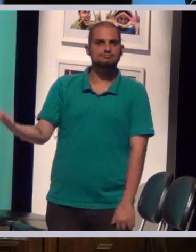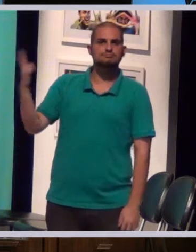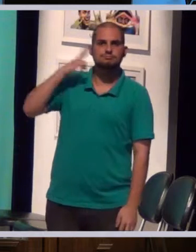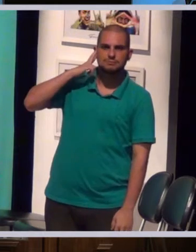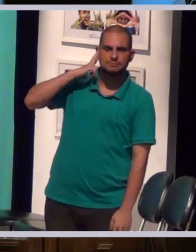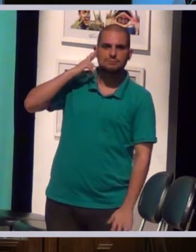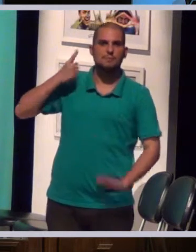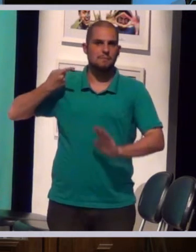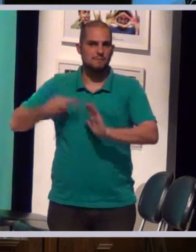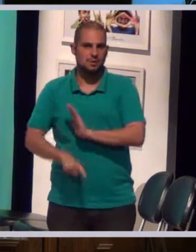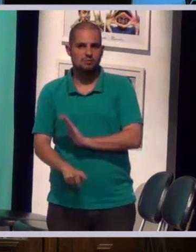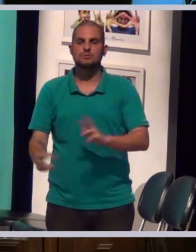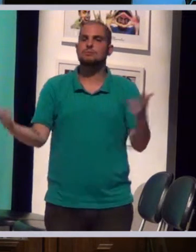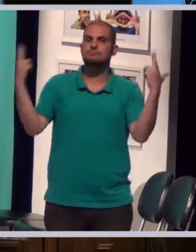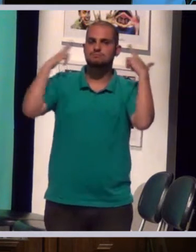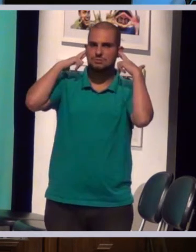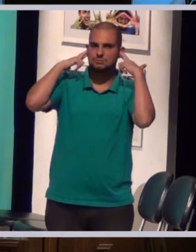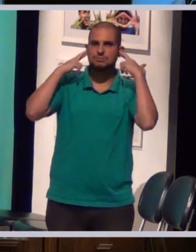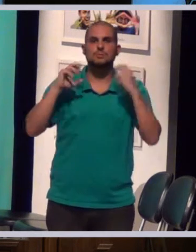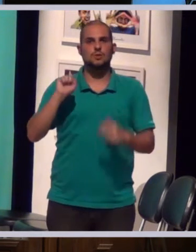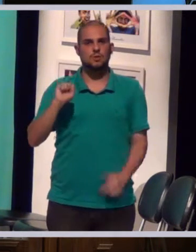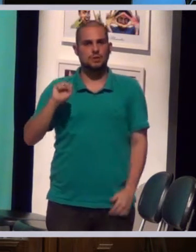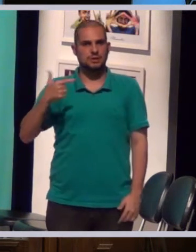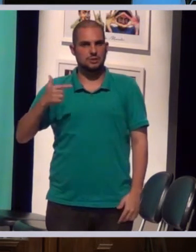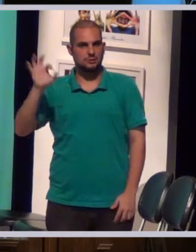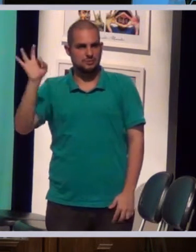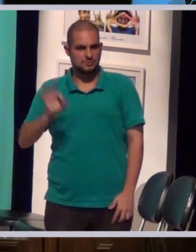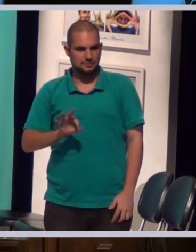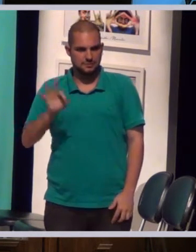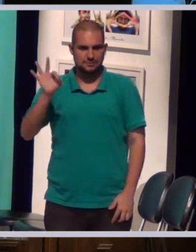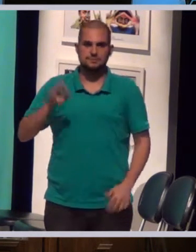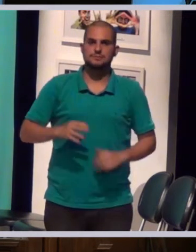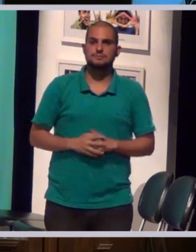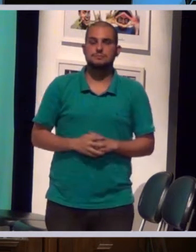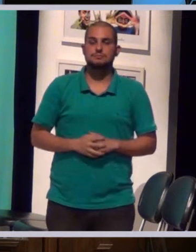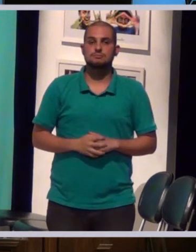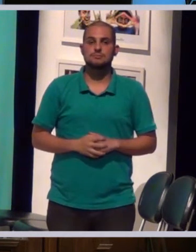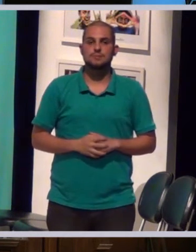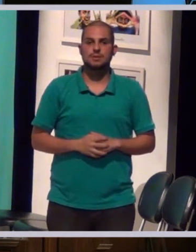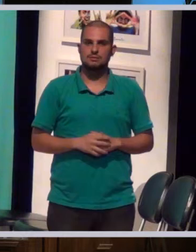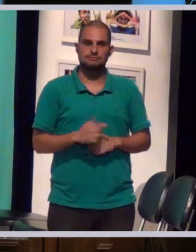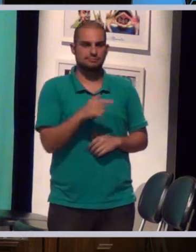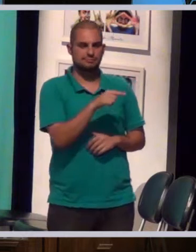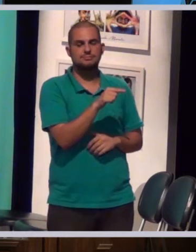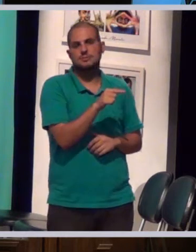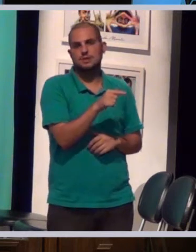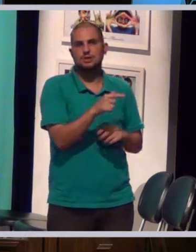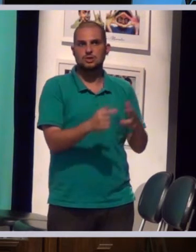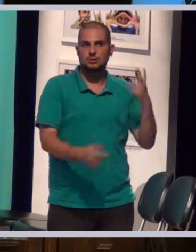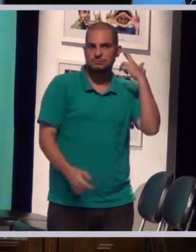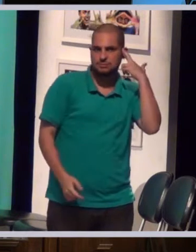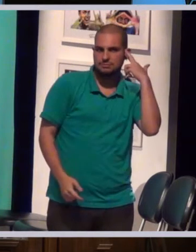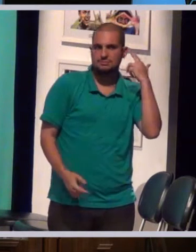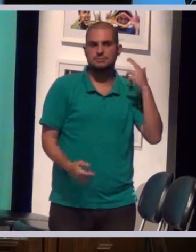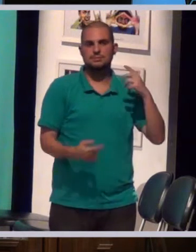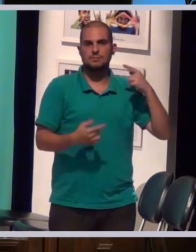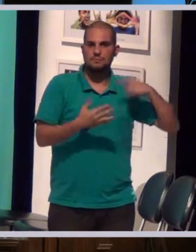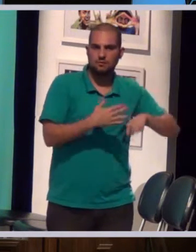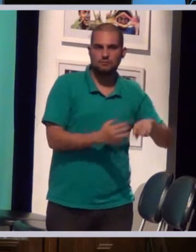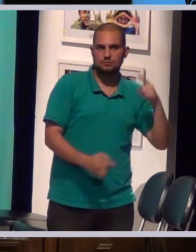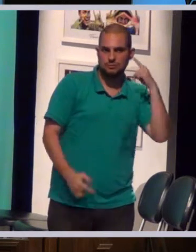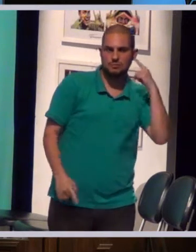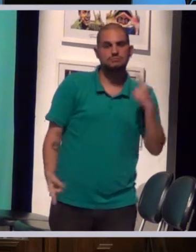profunda bilateral em 82,7% dos casos, e nos casos restantes era severa profunda em uma